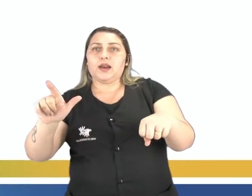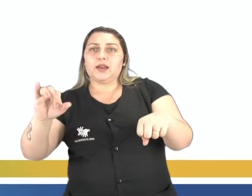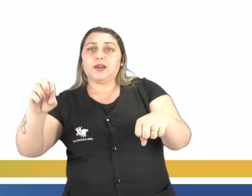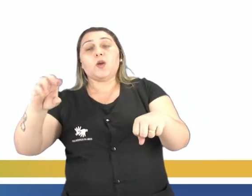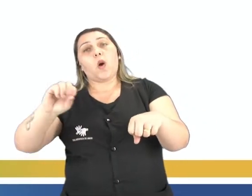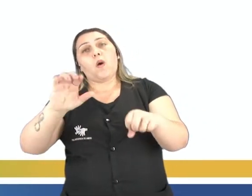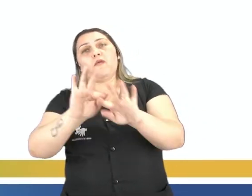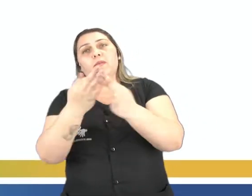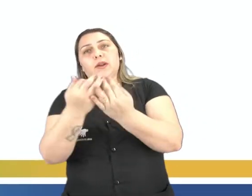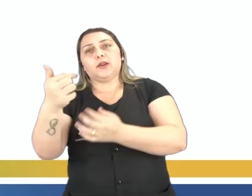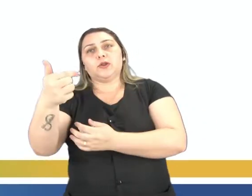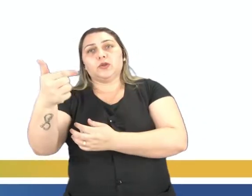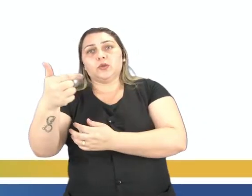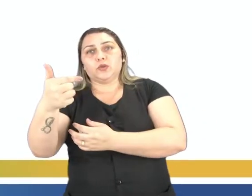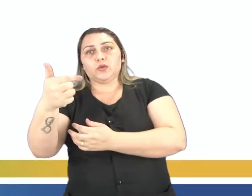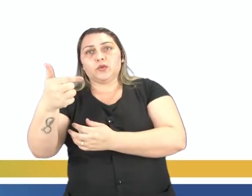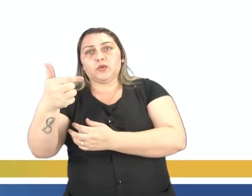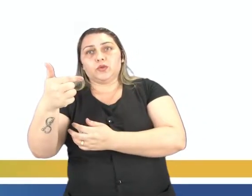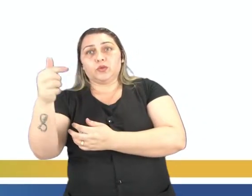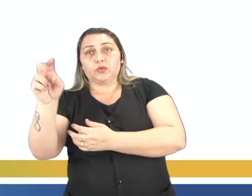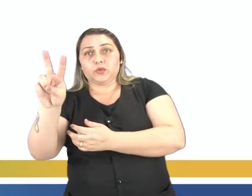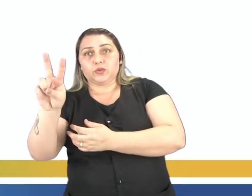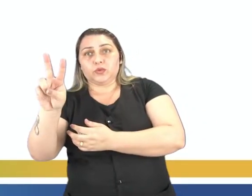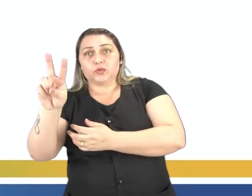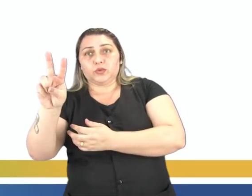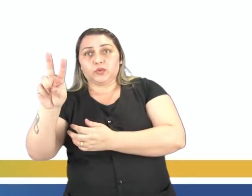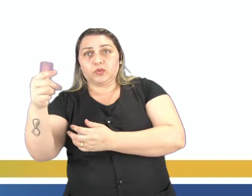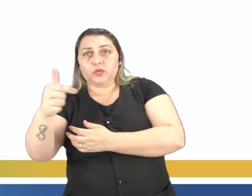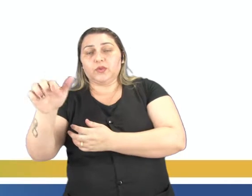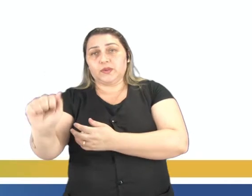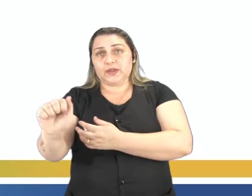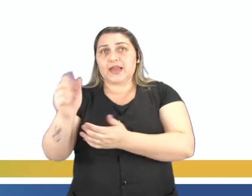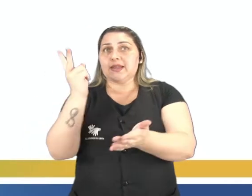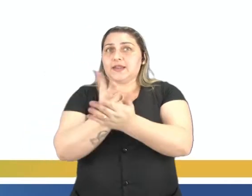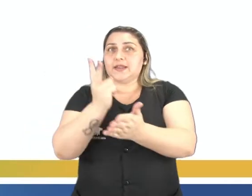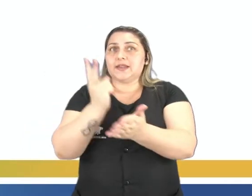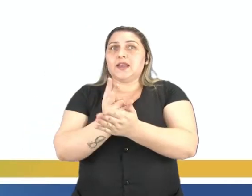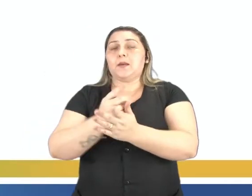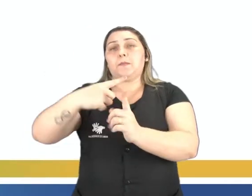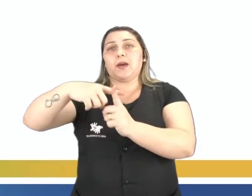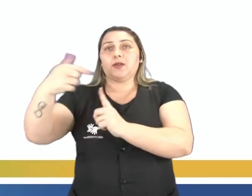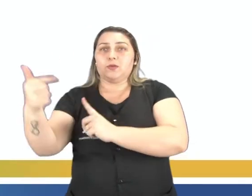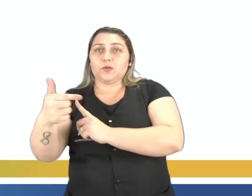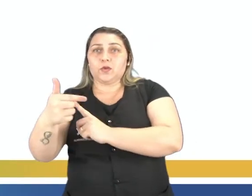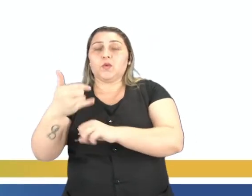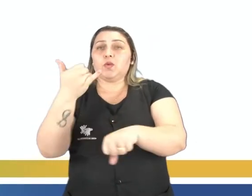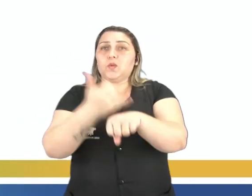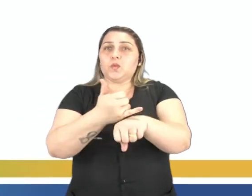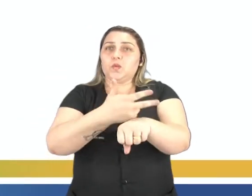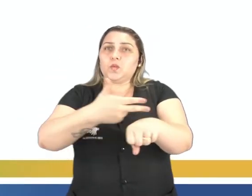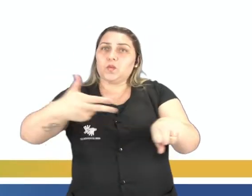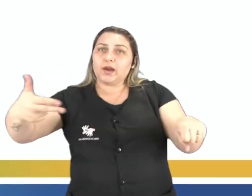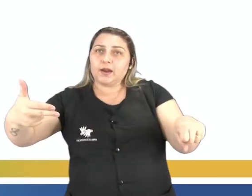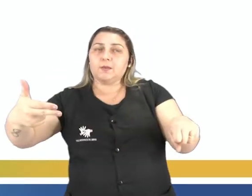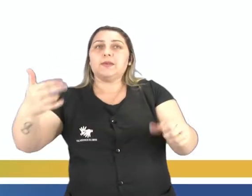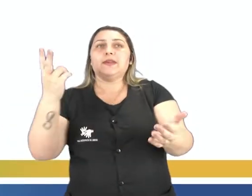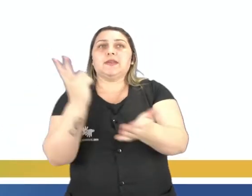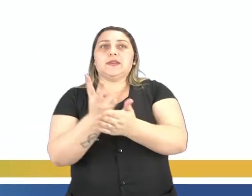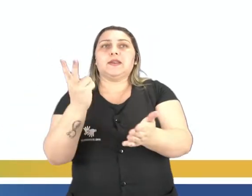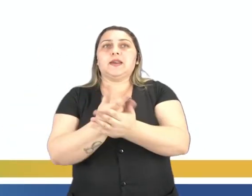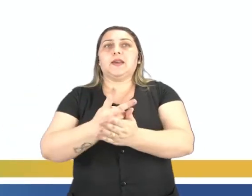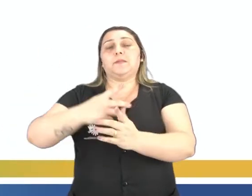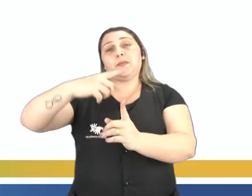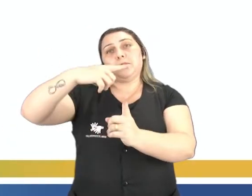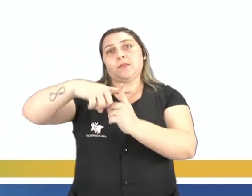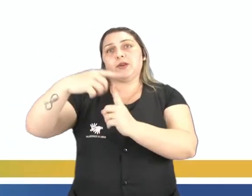família 2A, e o zinco vai ter o NOx sempre mais 2. E o alumínio, sempre o NOx mais